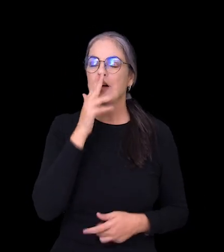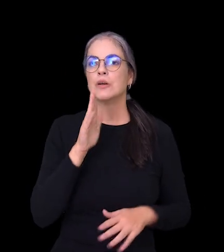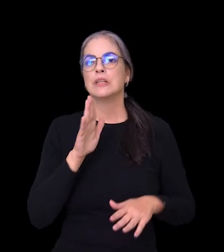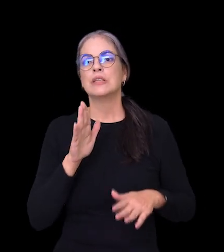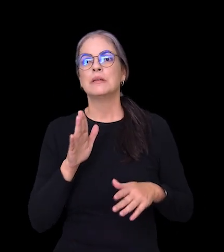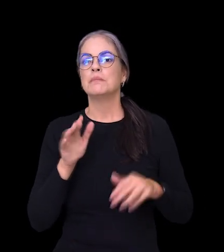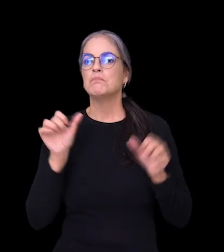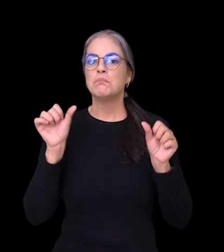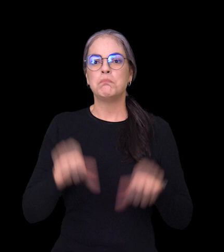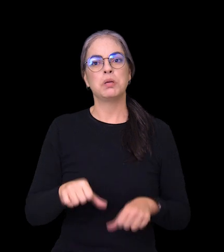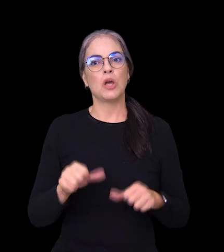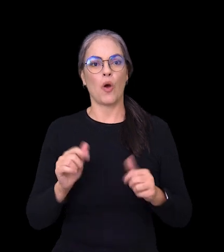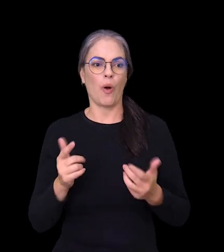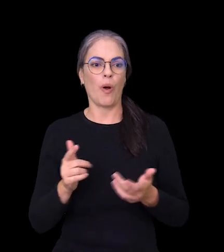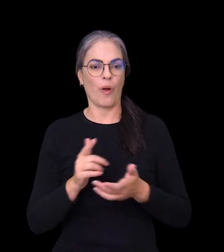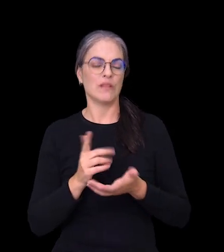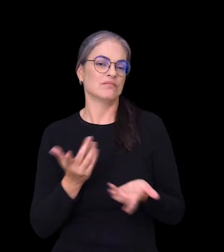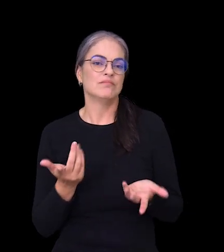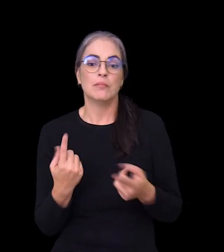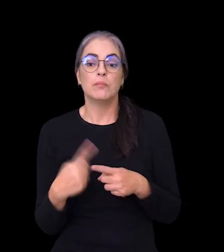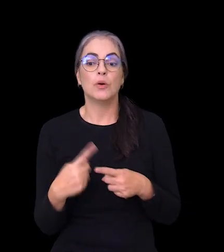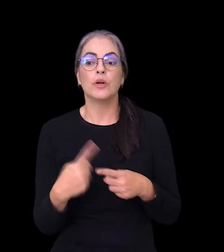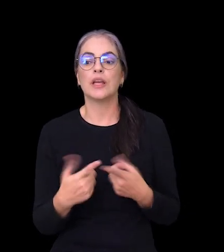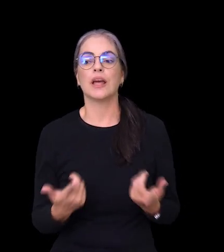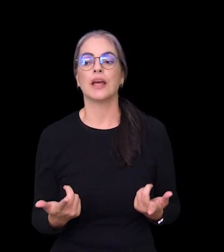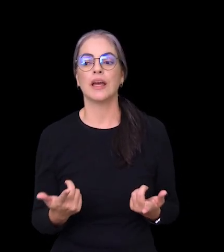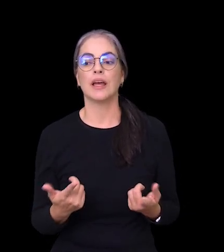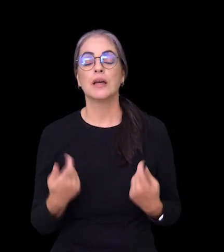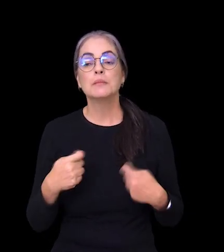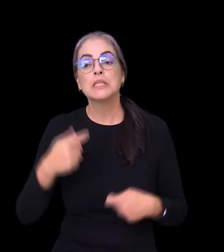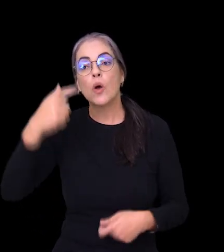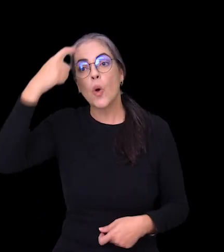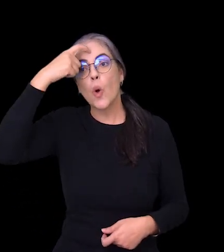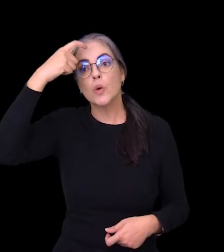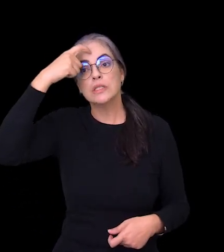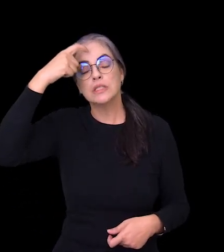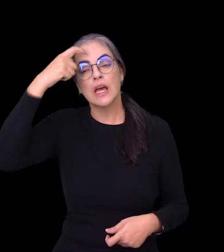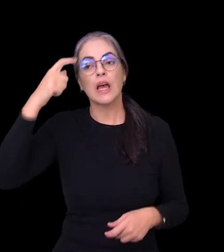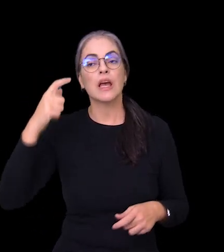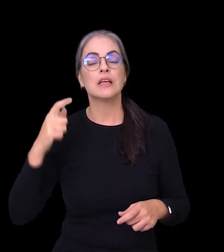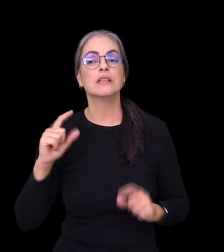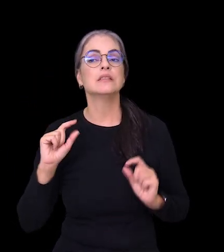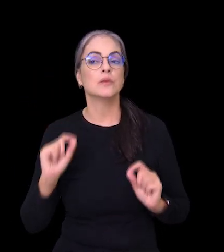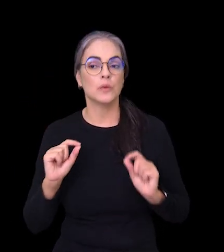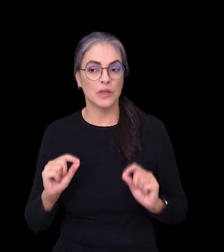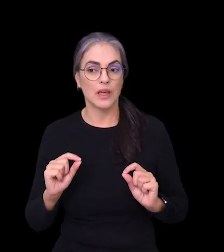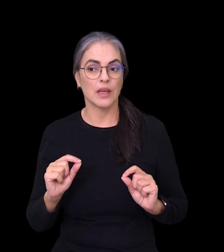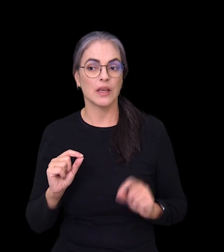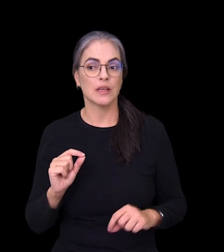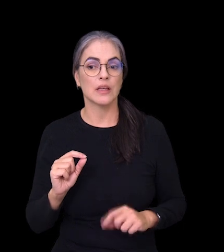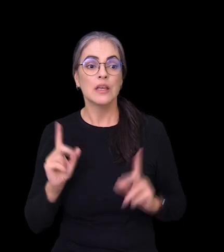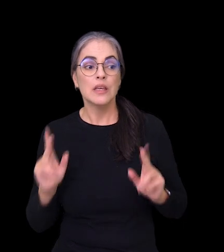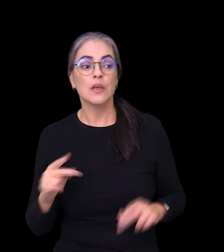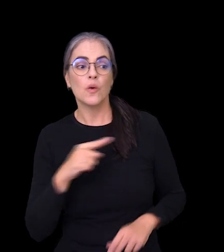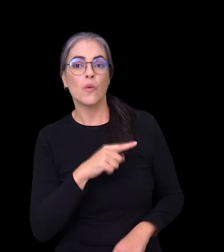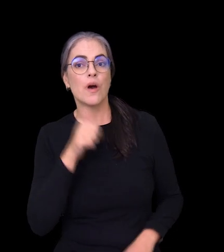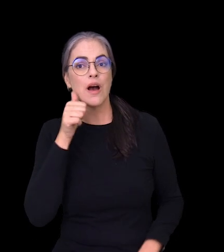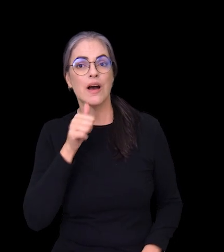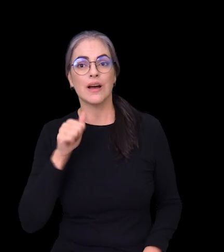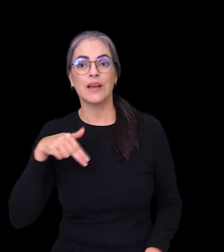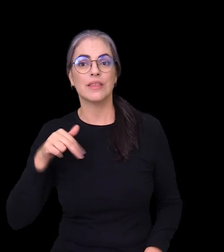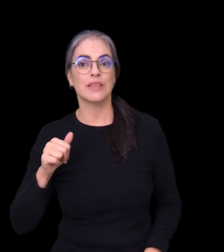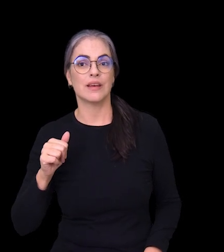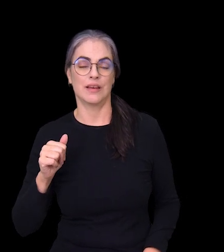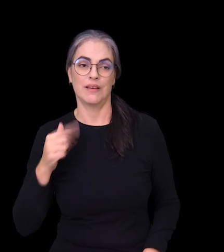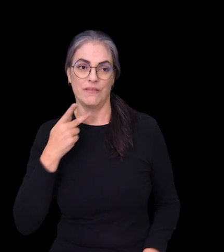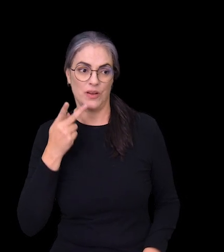ainda mais a desigualdade. A conscientização precisa ser nessa perspectiva que a Ana muito bem colocou, que é de